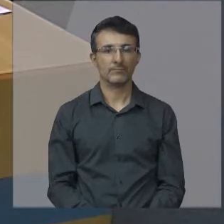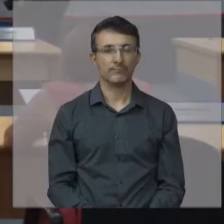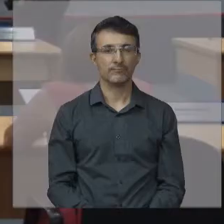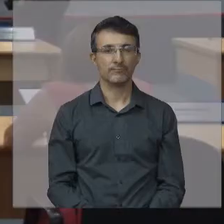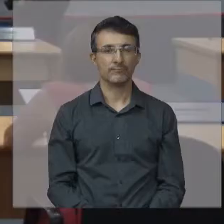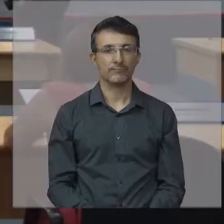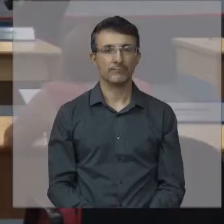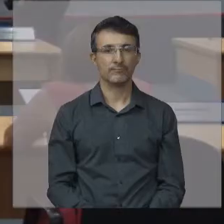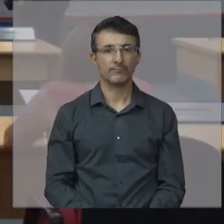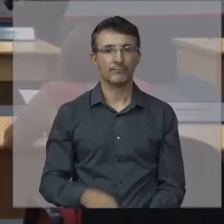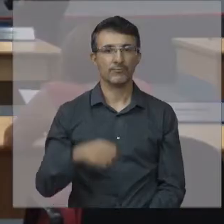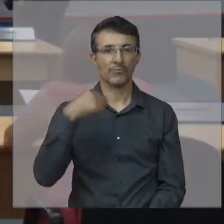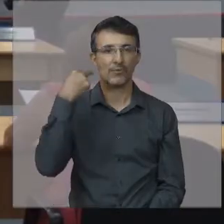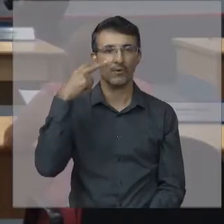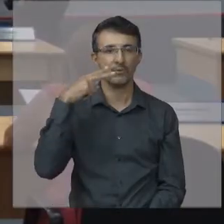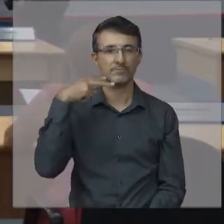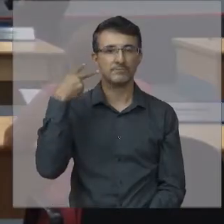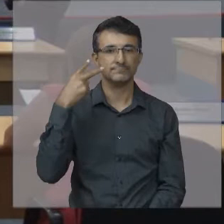Juliana Fraga.